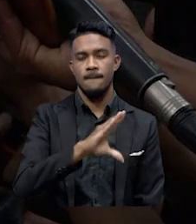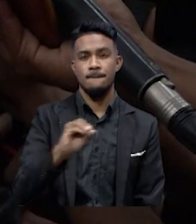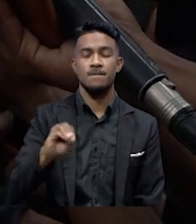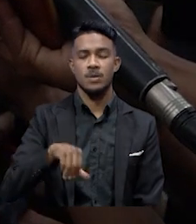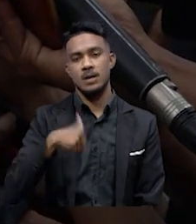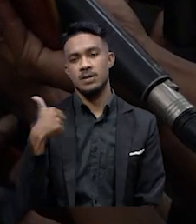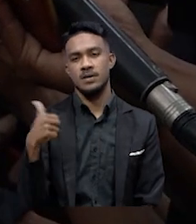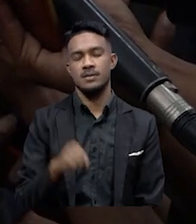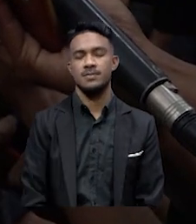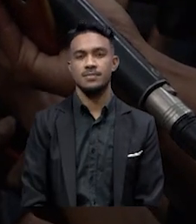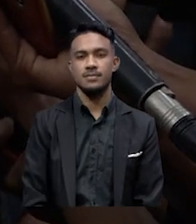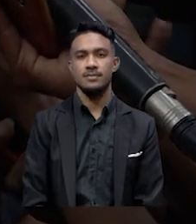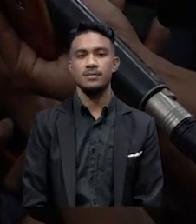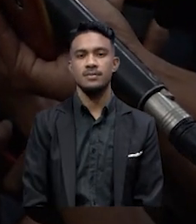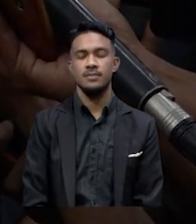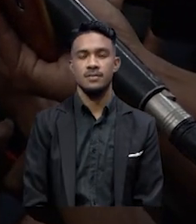selo